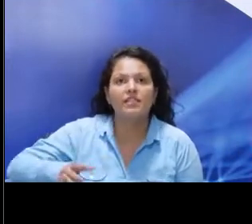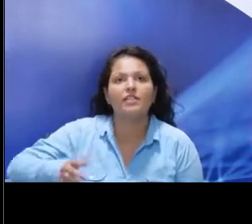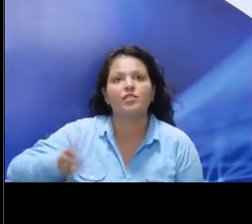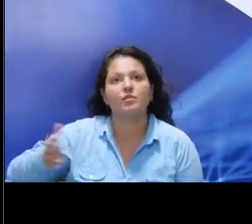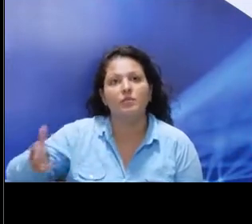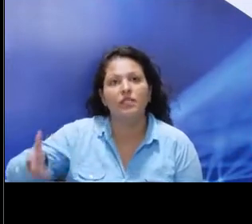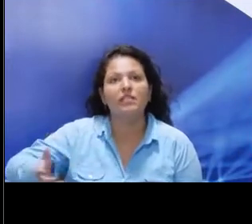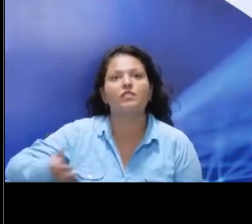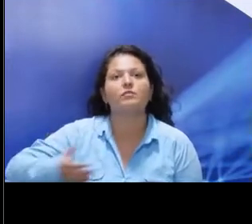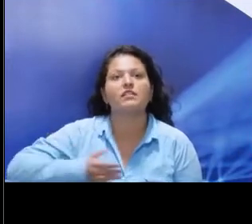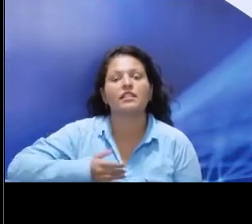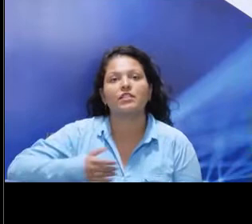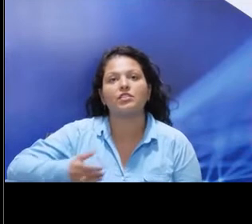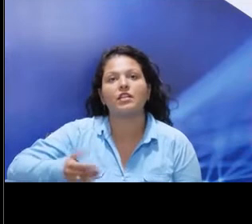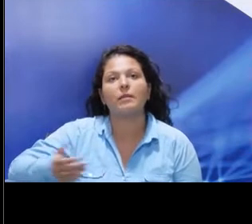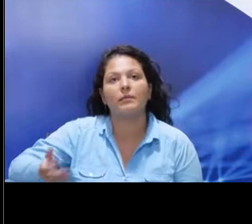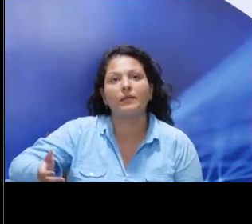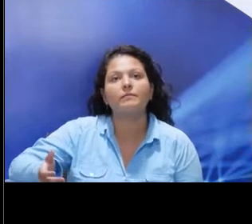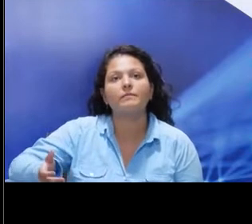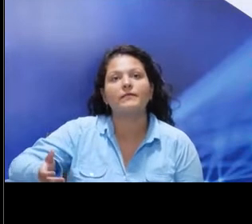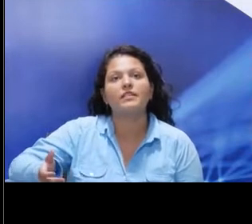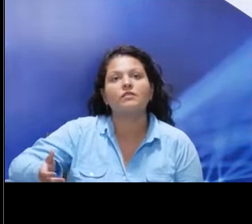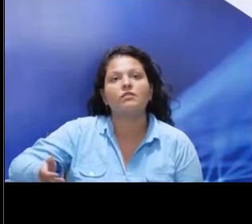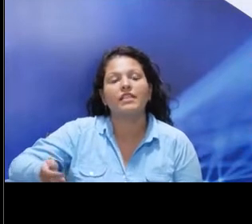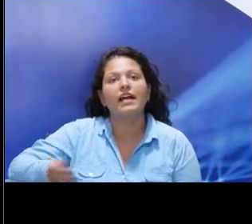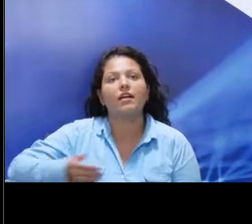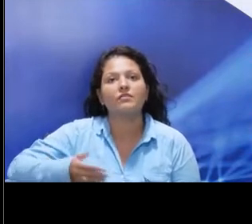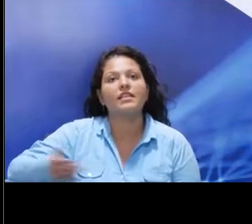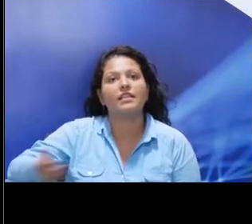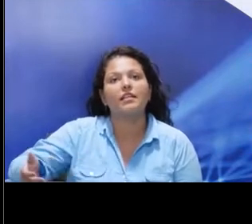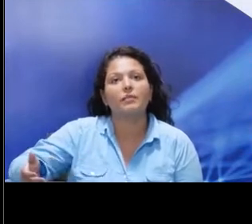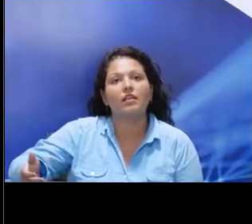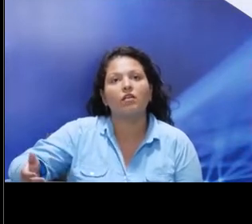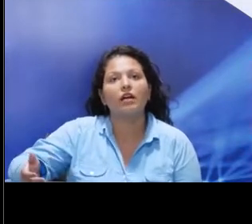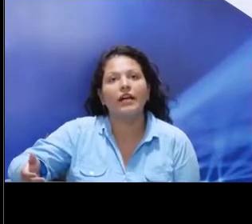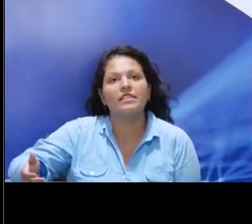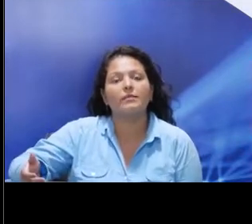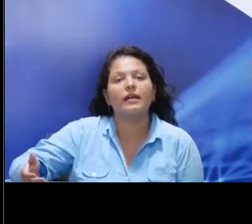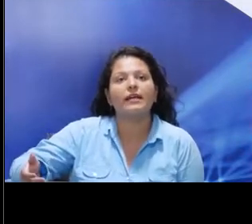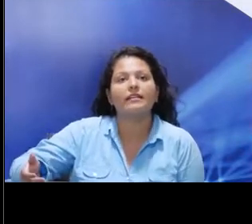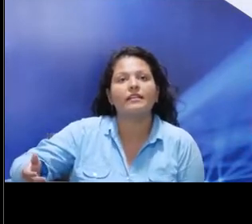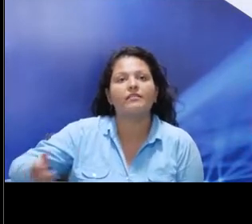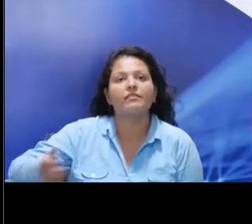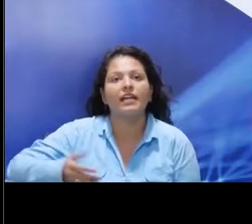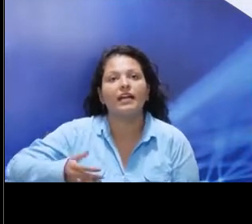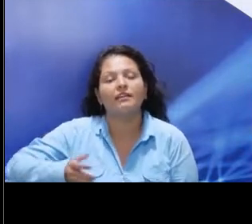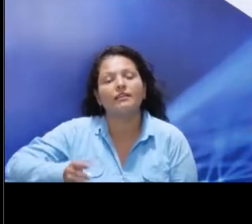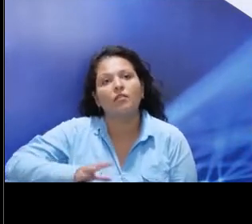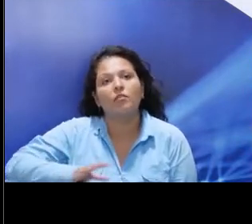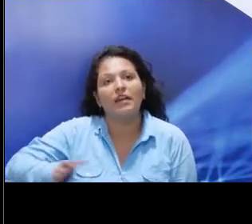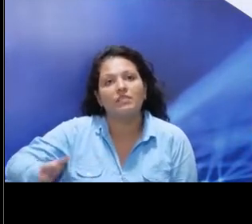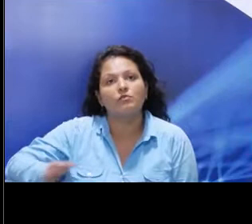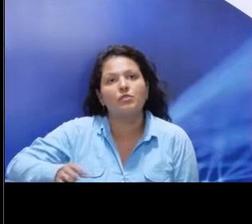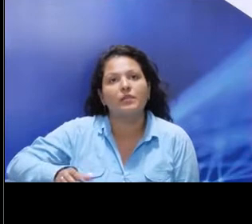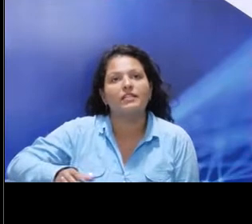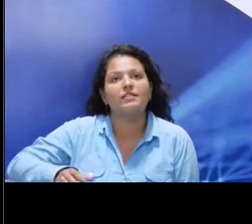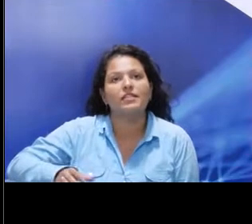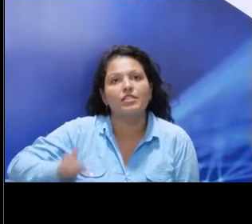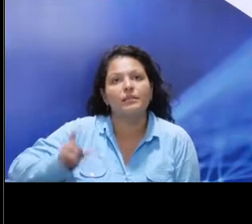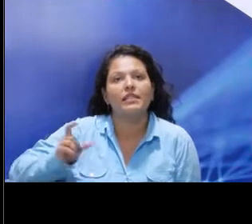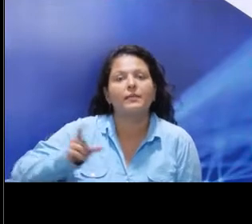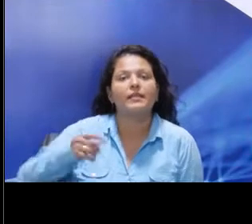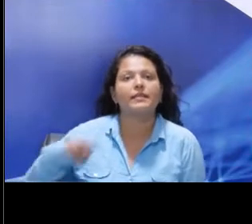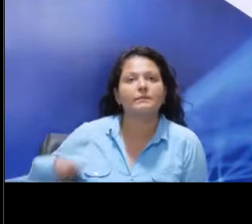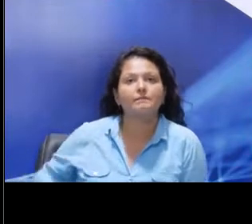para uma silagem de milho, uma silagem de capim, o ideal seria também colocar essa barreira, né? Evitar o máximo de perdas